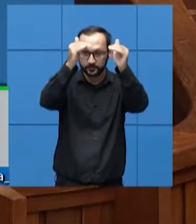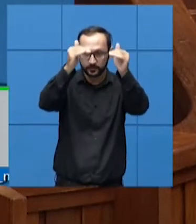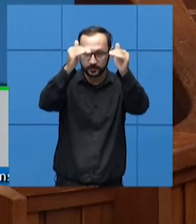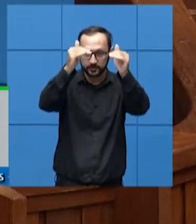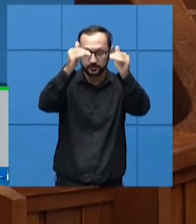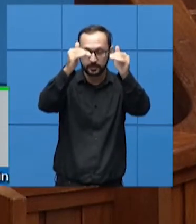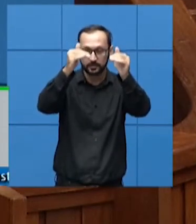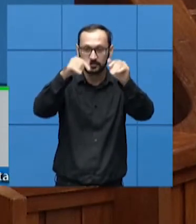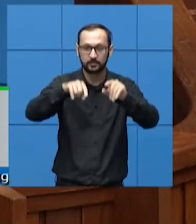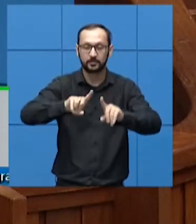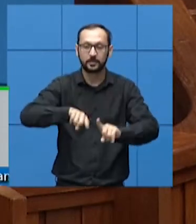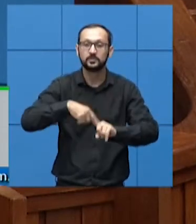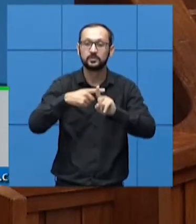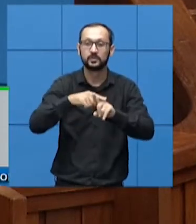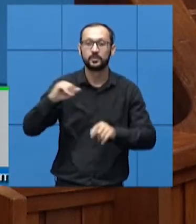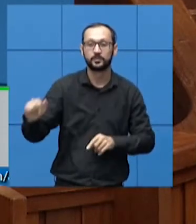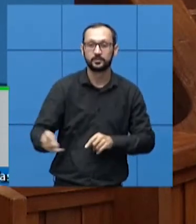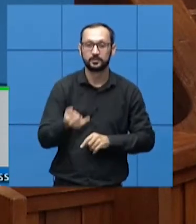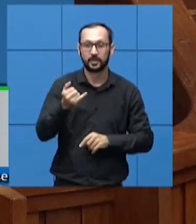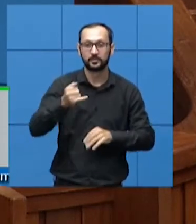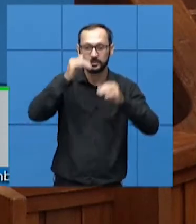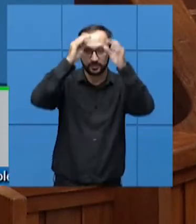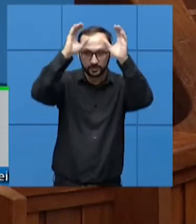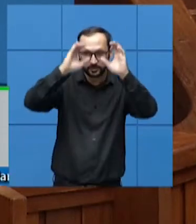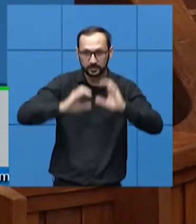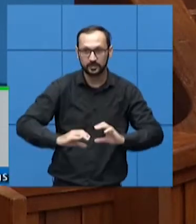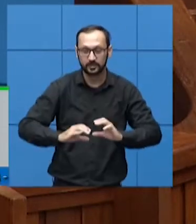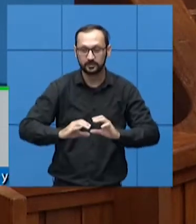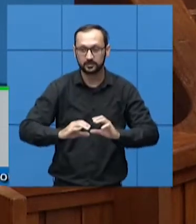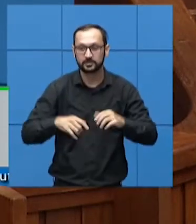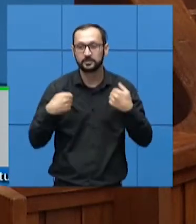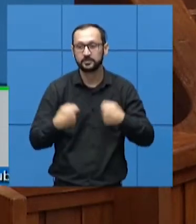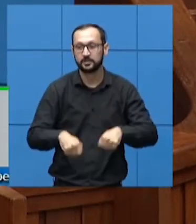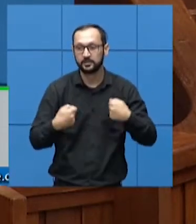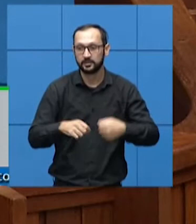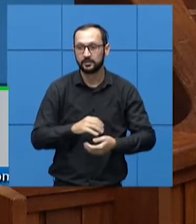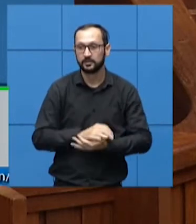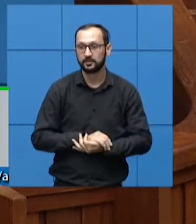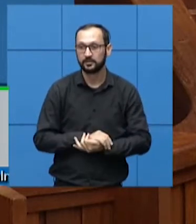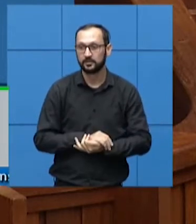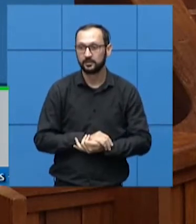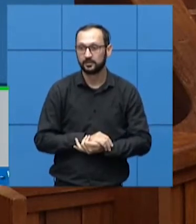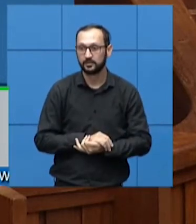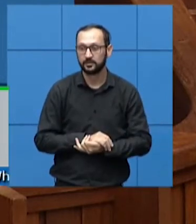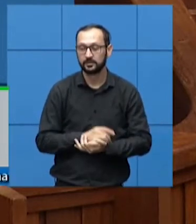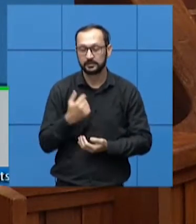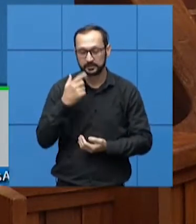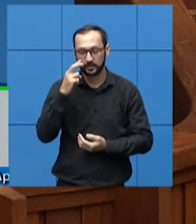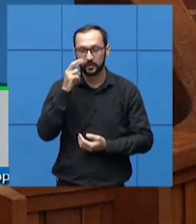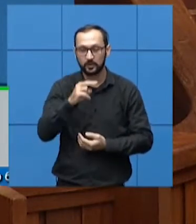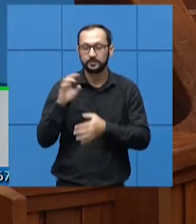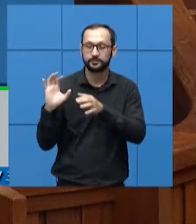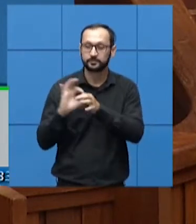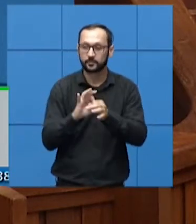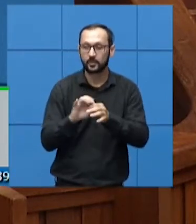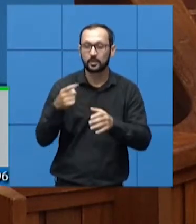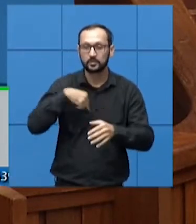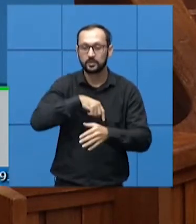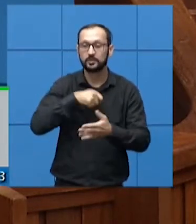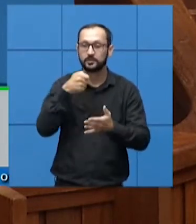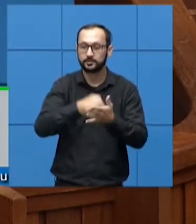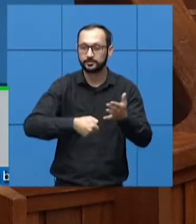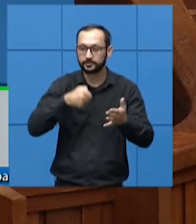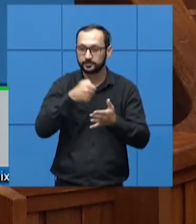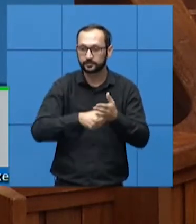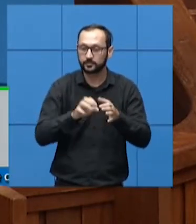mais oportunidade e dignidade é o que tanto necessito. Diante desse preocupante cenário, reivindicamos